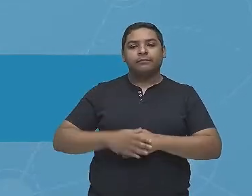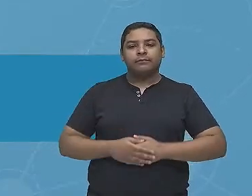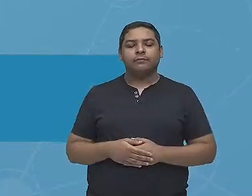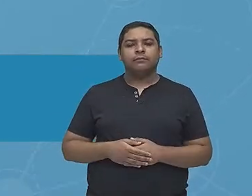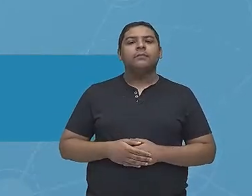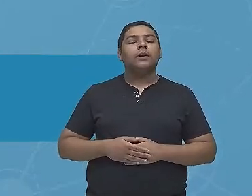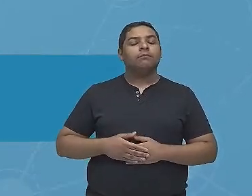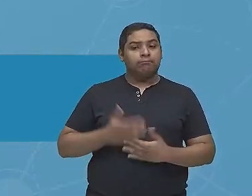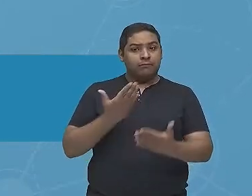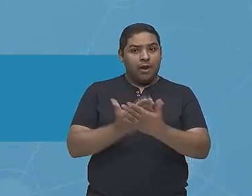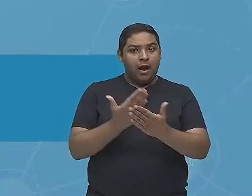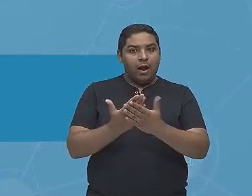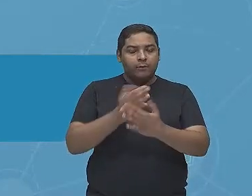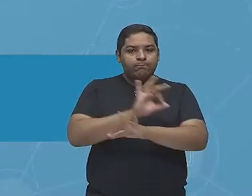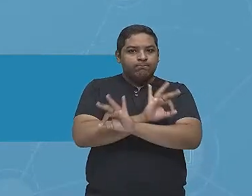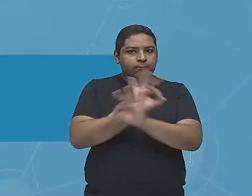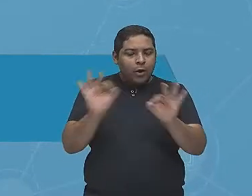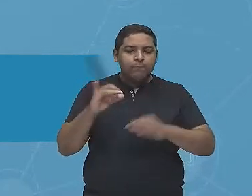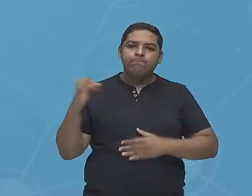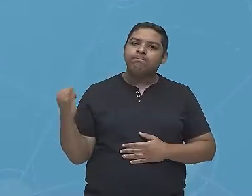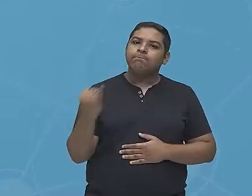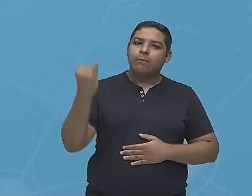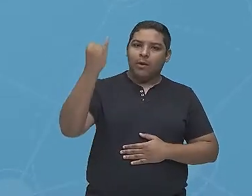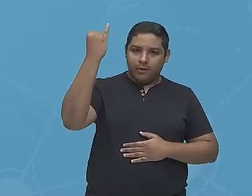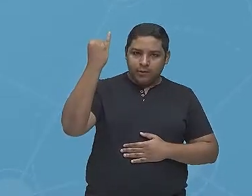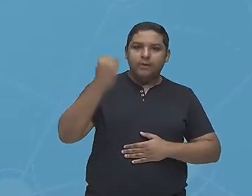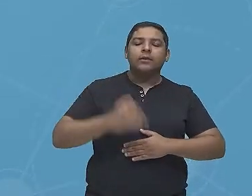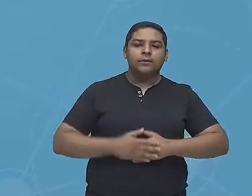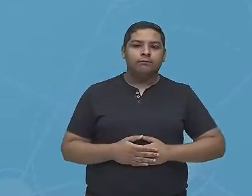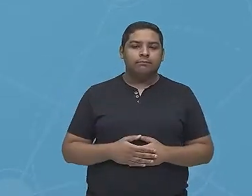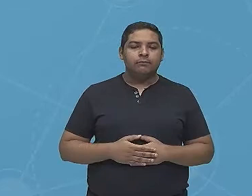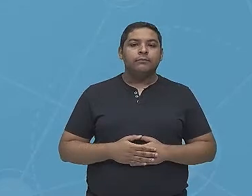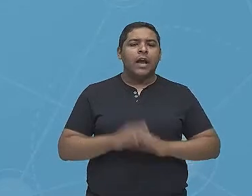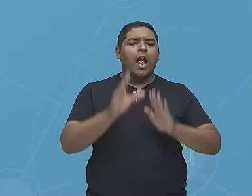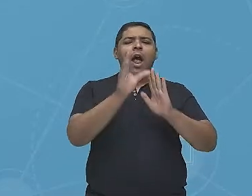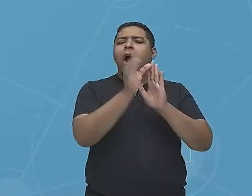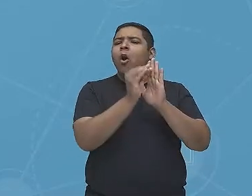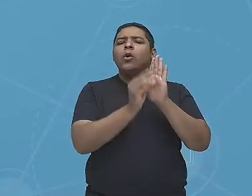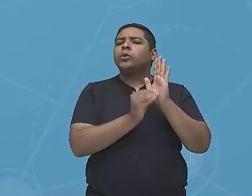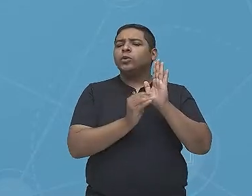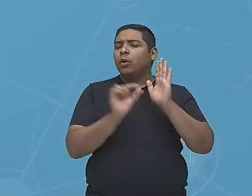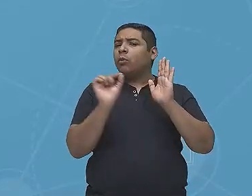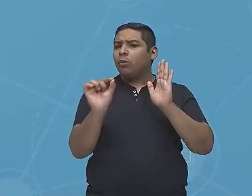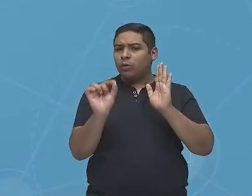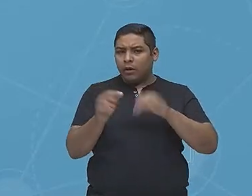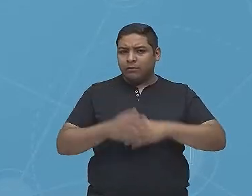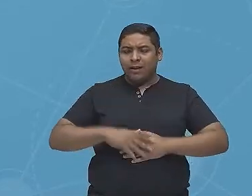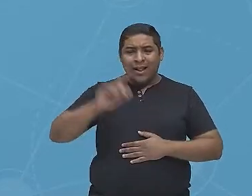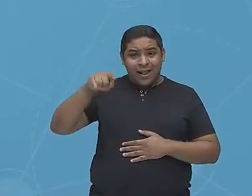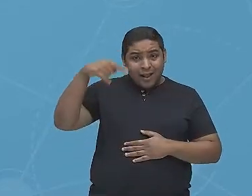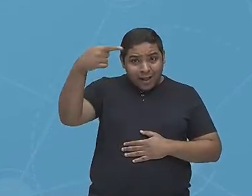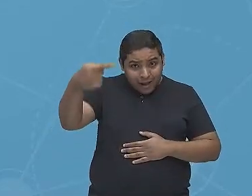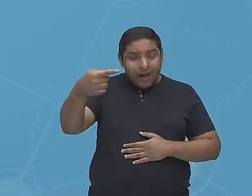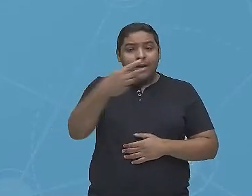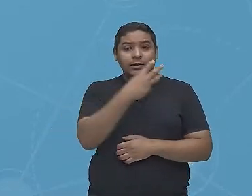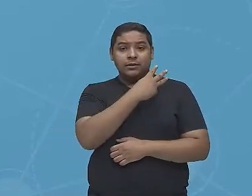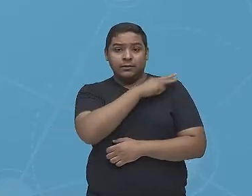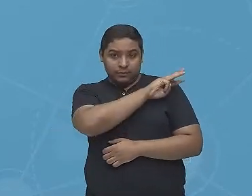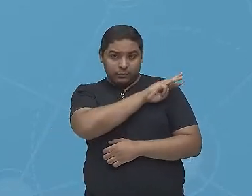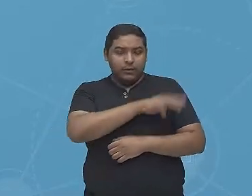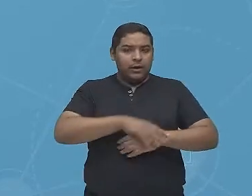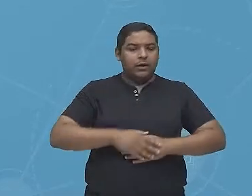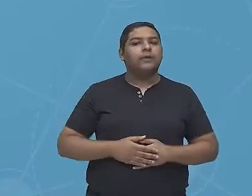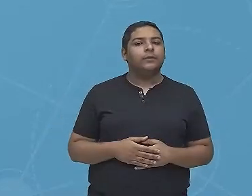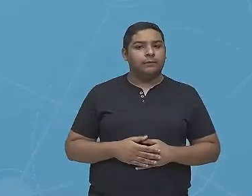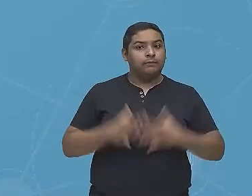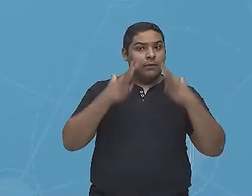aula muito bacana, muito importante e é um conteúdo aí também, né, gente, que vai servir lá para o teu ensino médio, então fiquem ligados